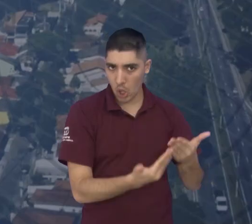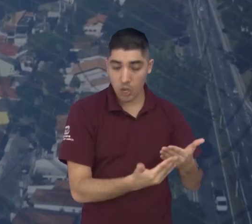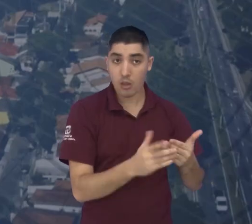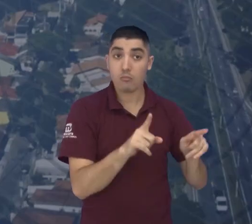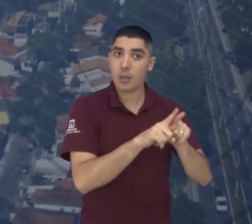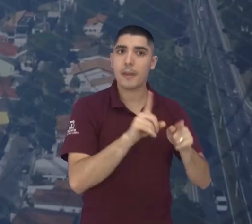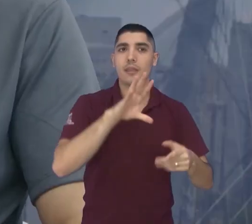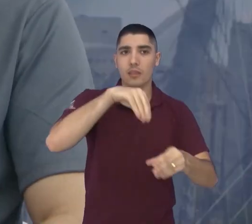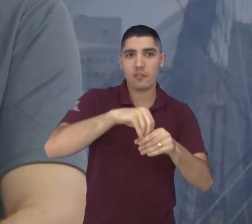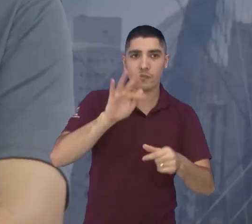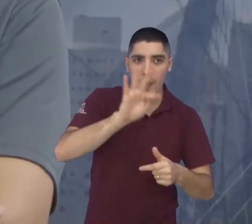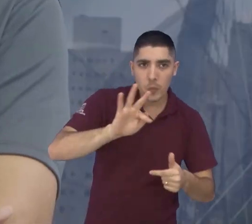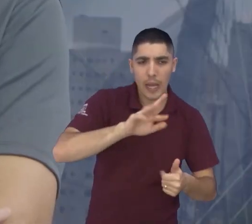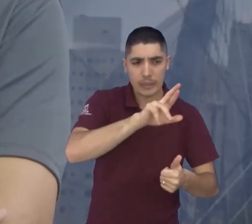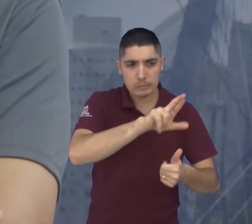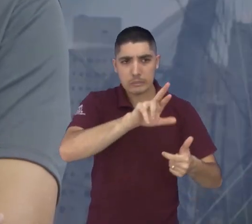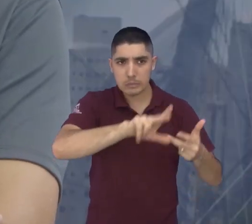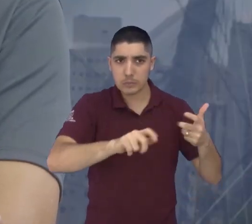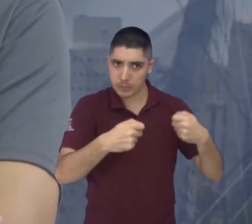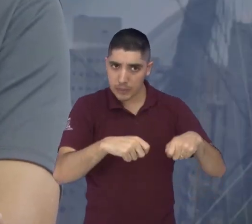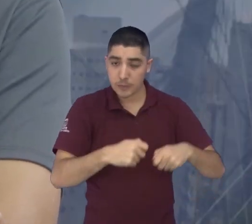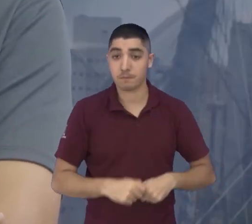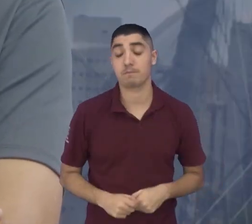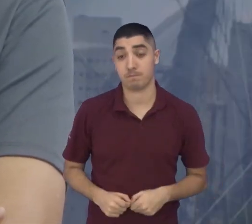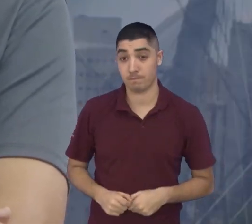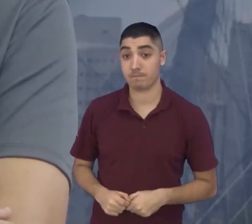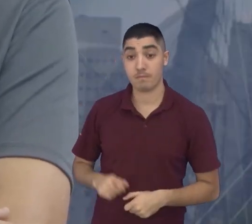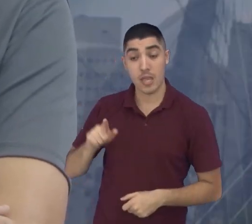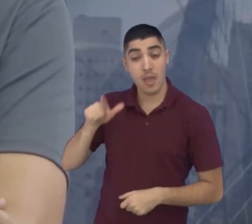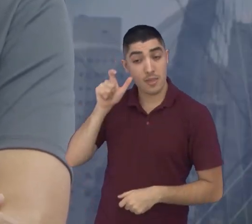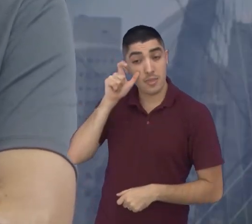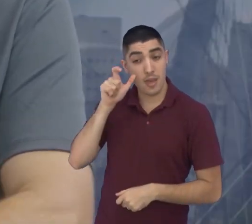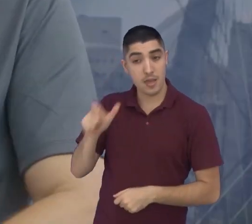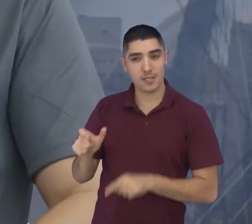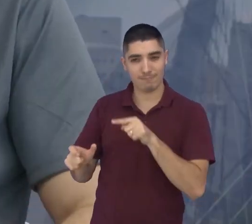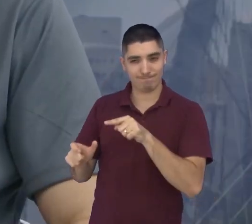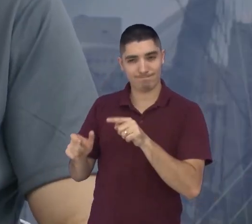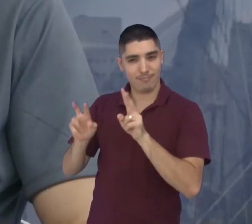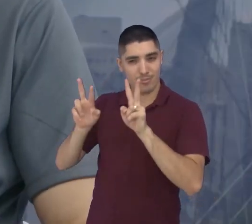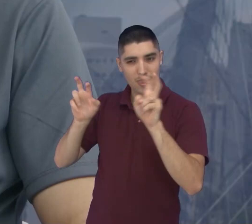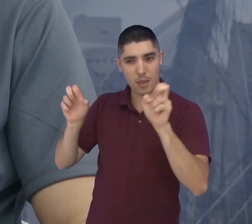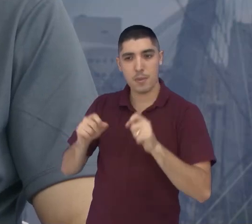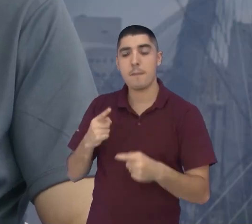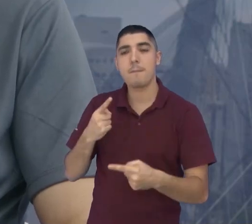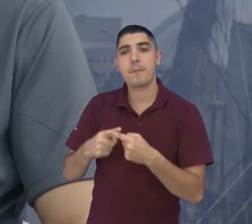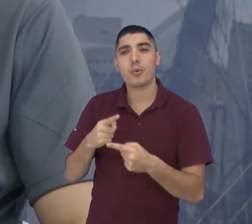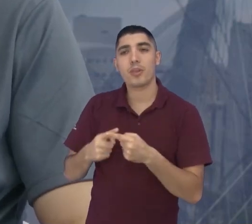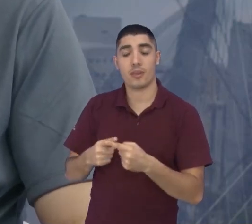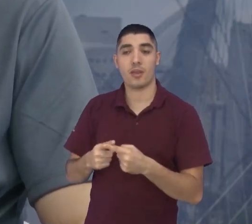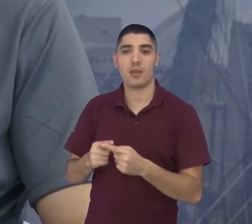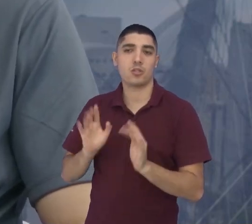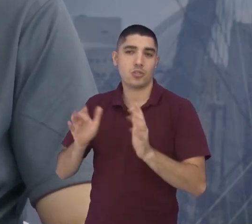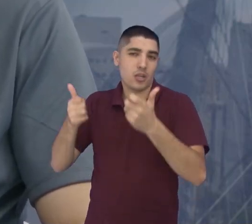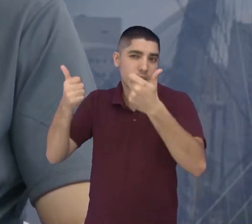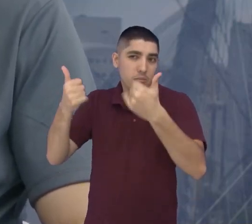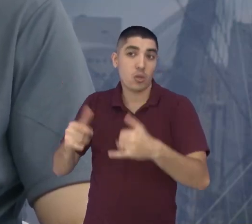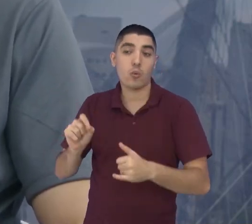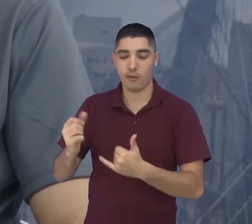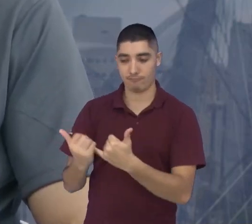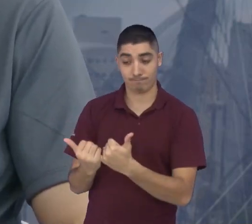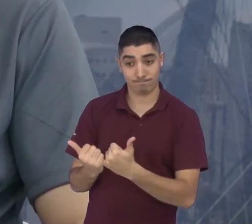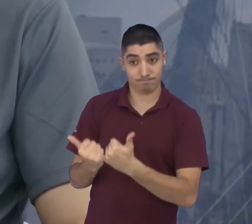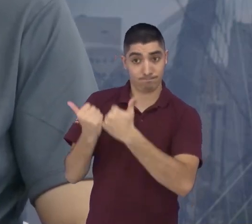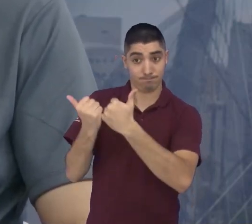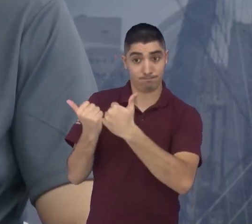dito. É interessante essa questão, porque a gente abordou essa importância do